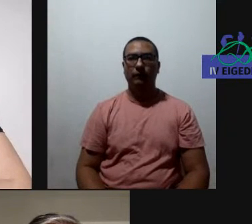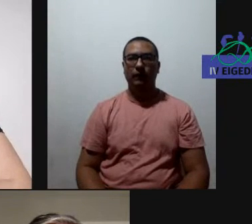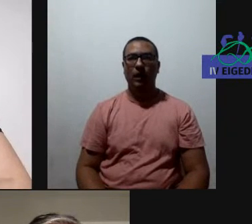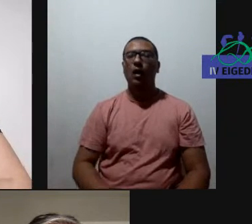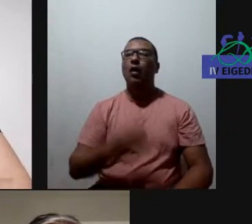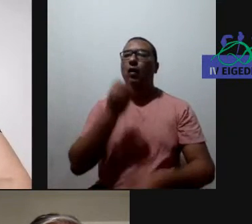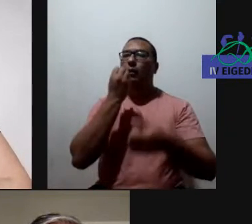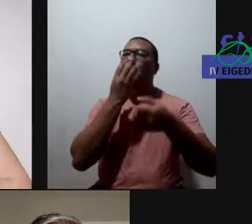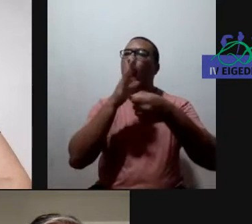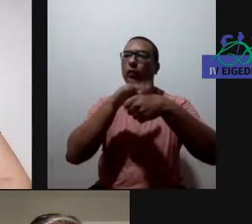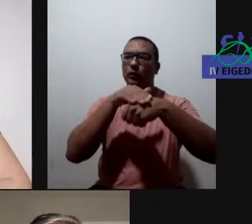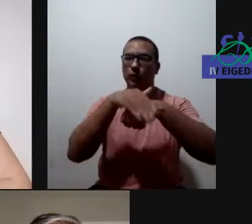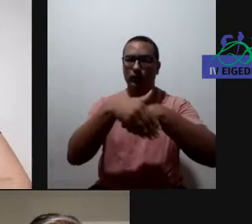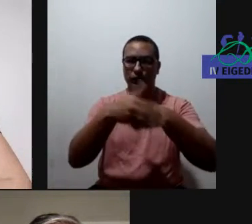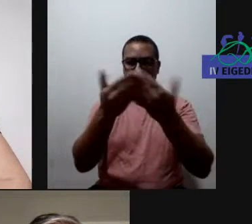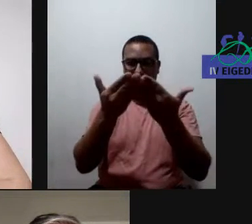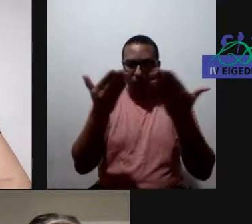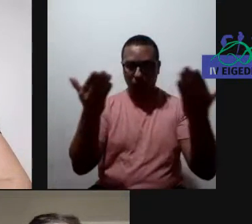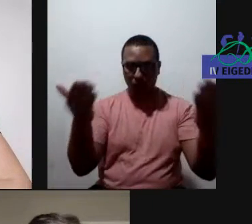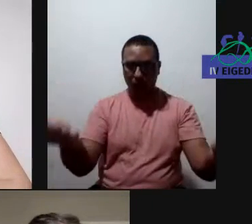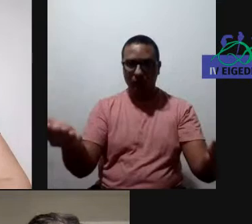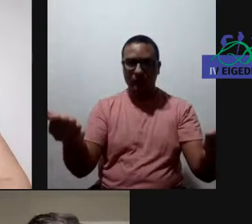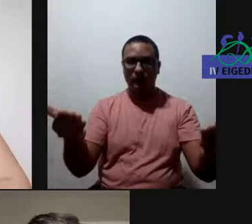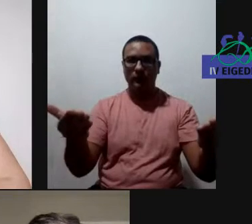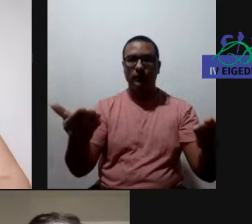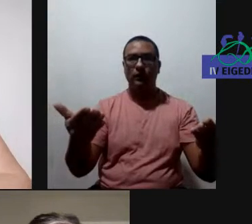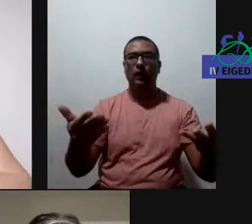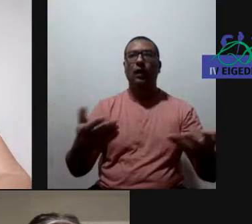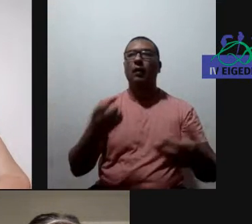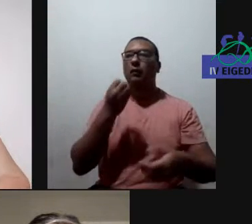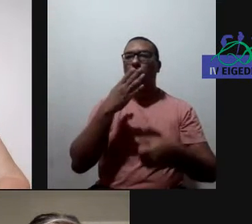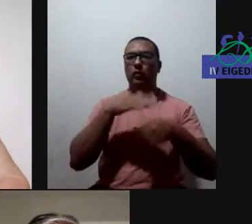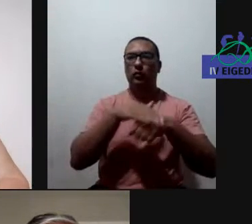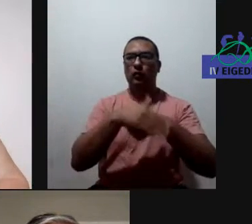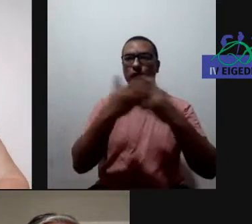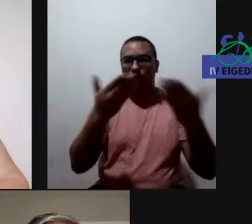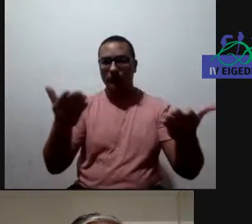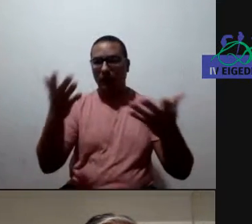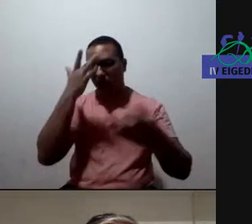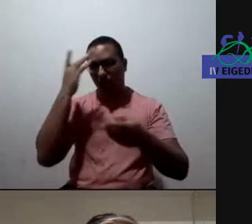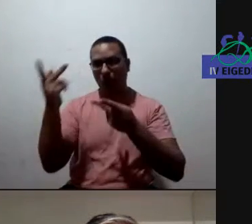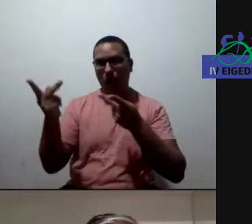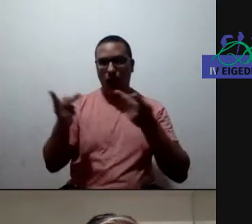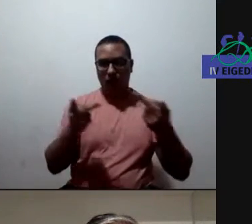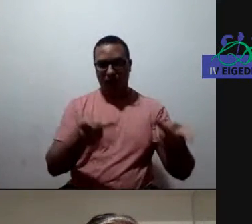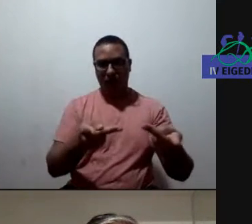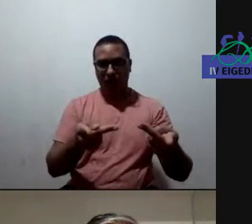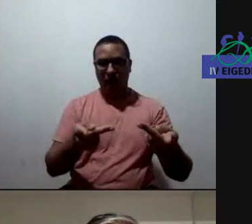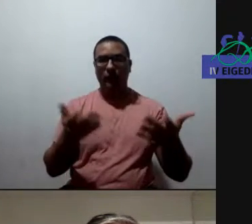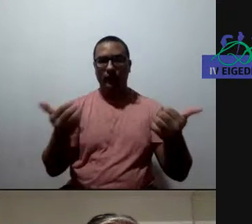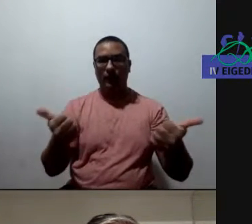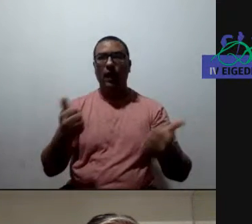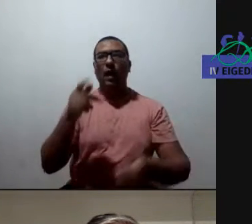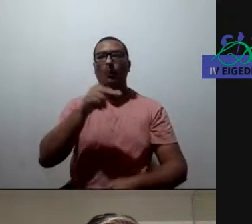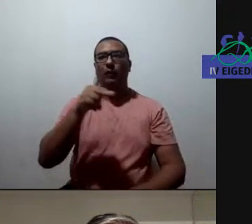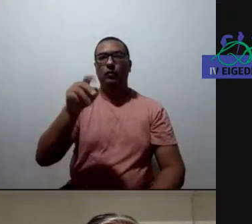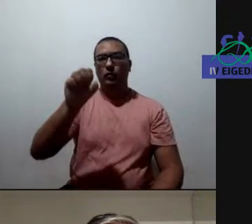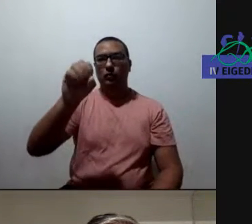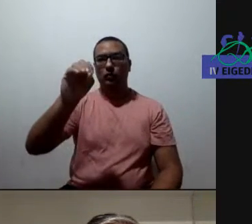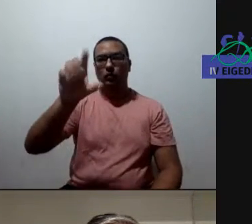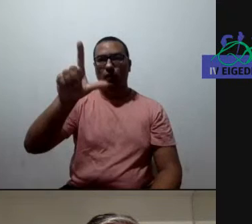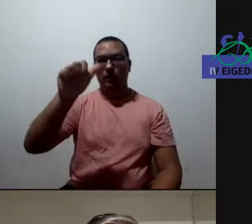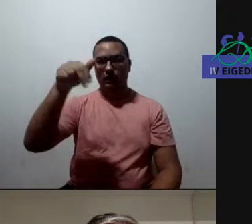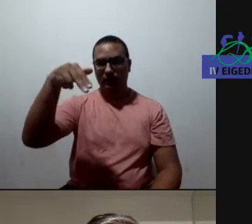Boa noite a todos e todas, boa noite aos nossos convidados, professora Solange.